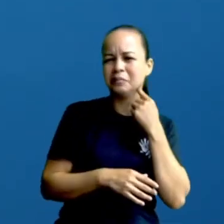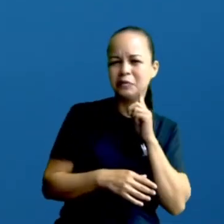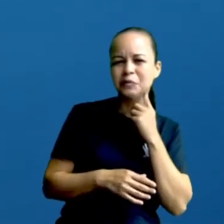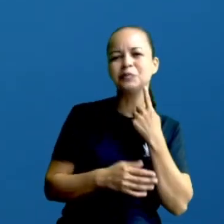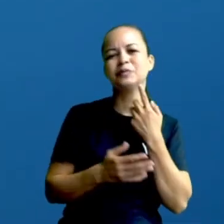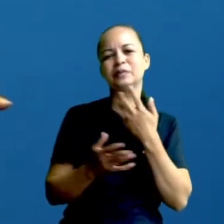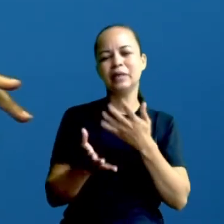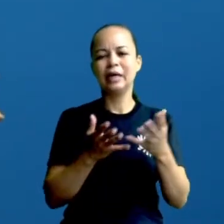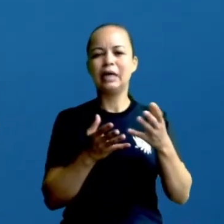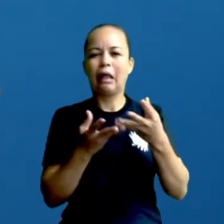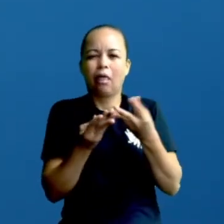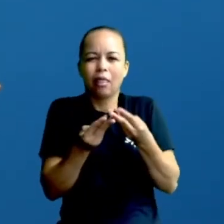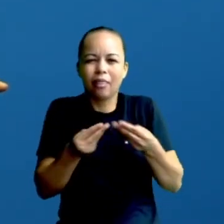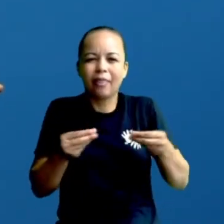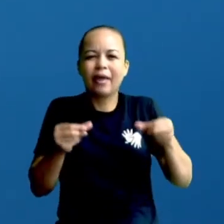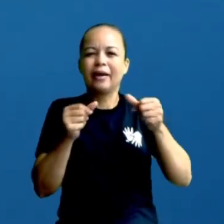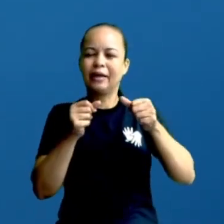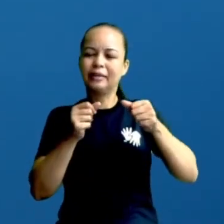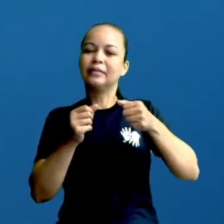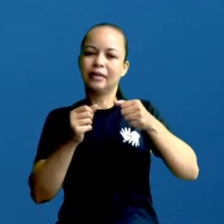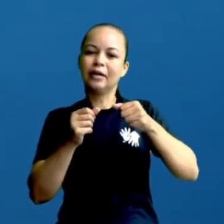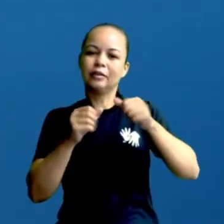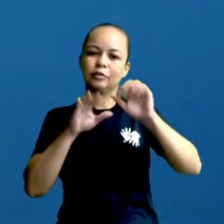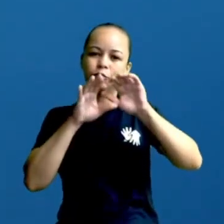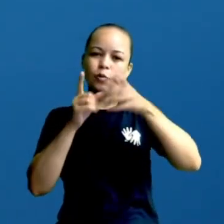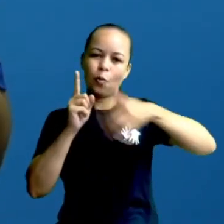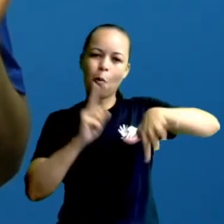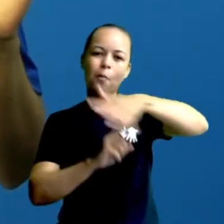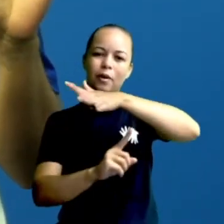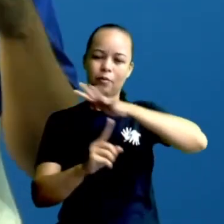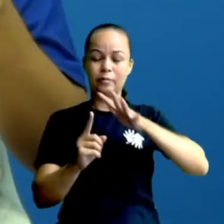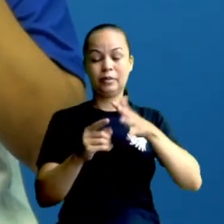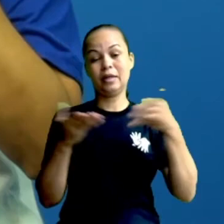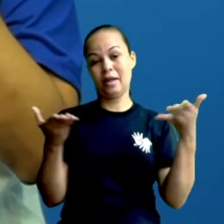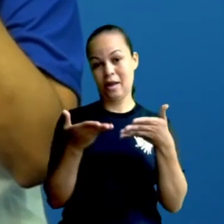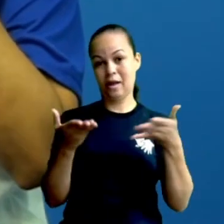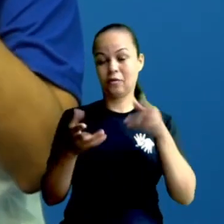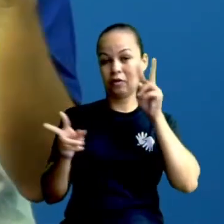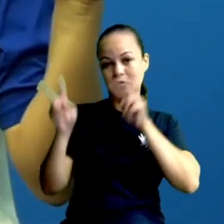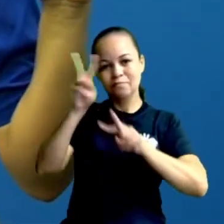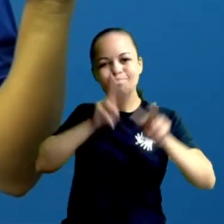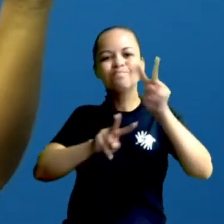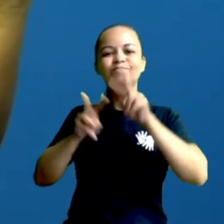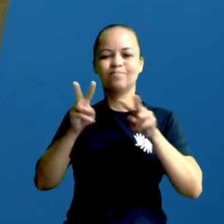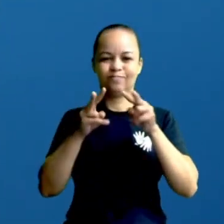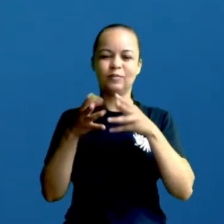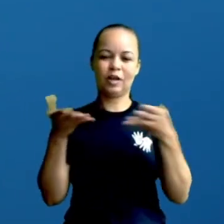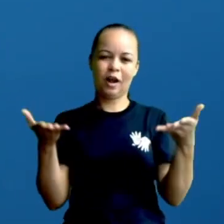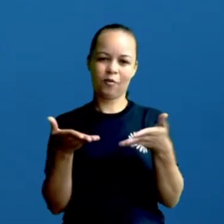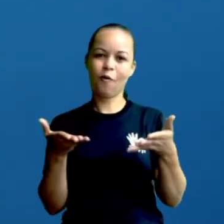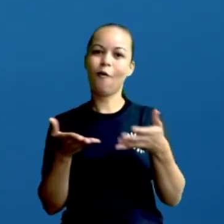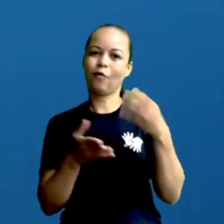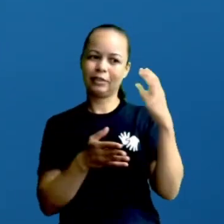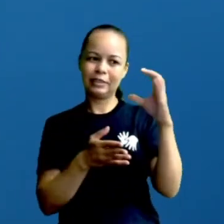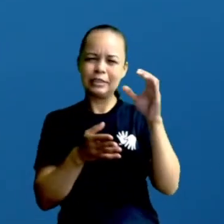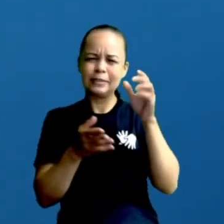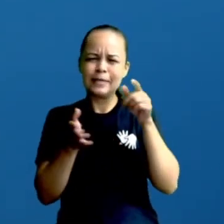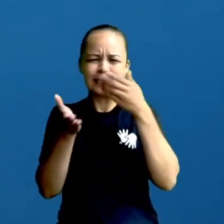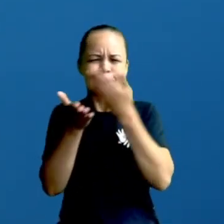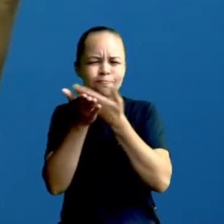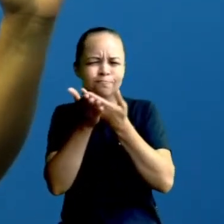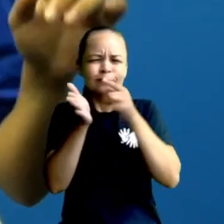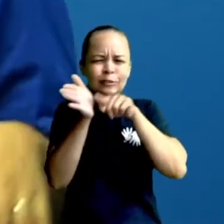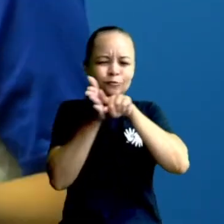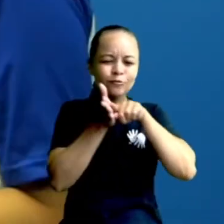né, degradando o meio ambiente? Então vocês agora, a partir de hoje, têm esse olhar aí, ó, científico, tá, gente? Todo mundo